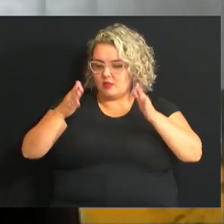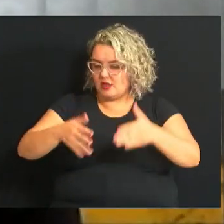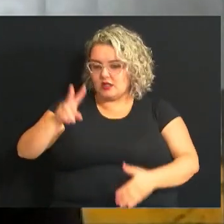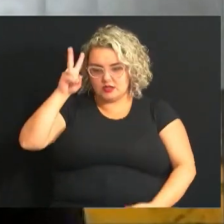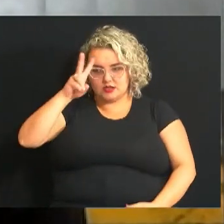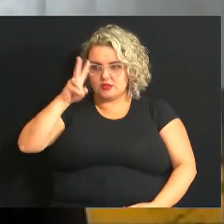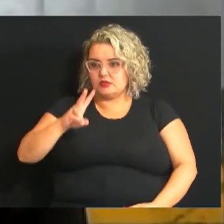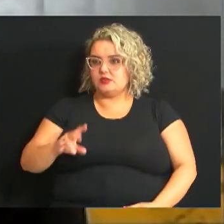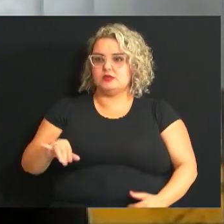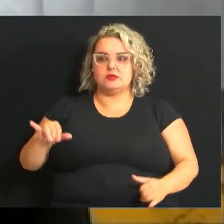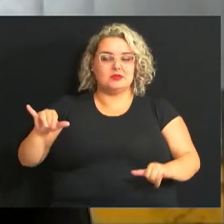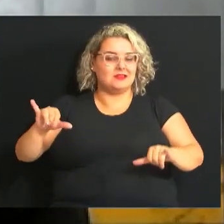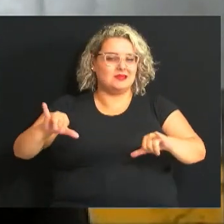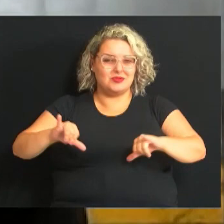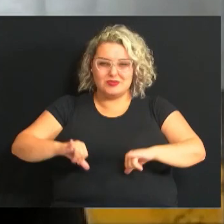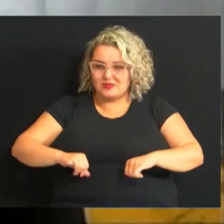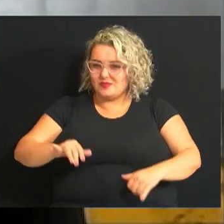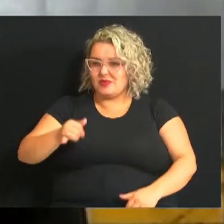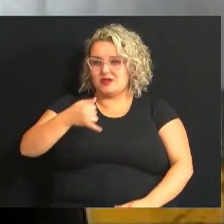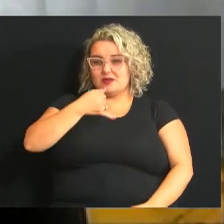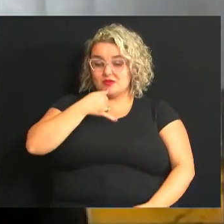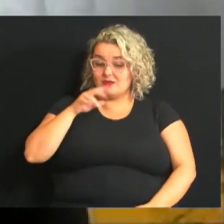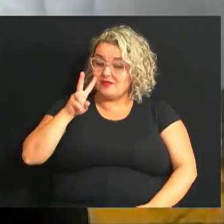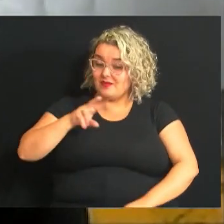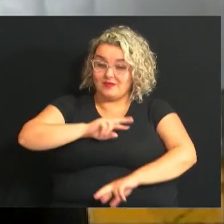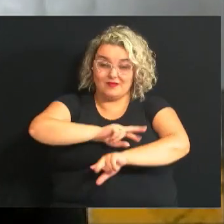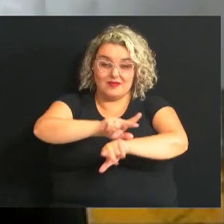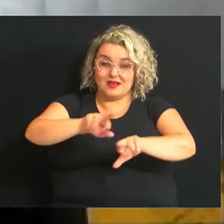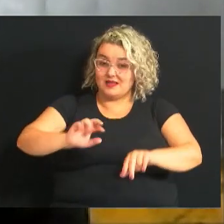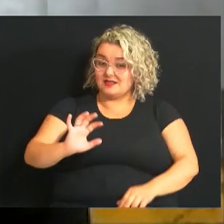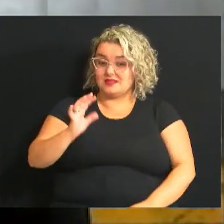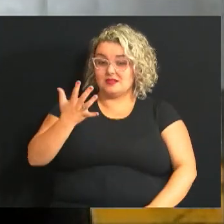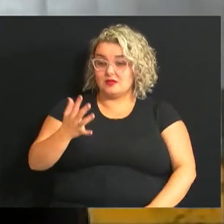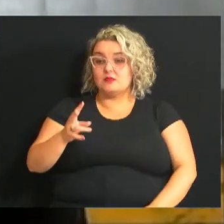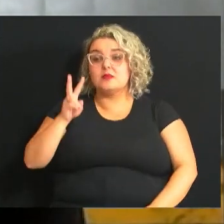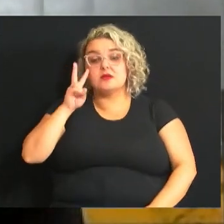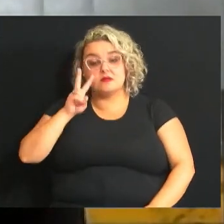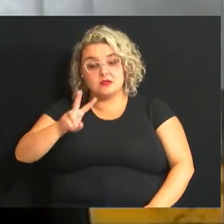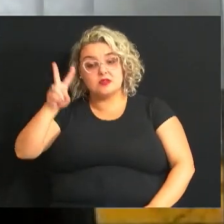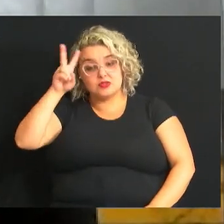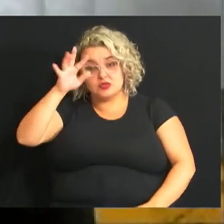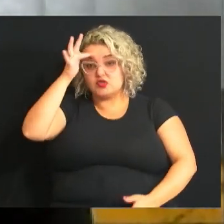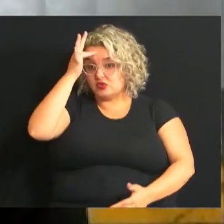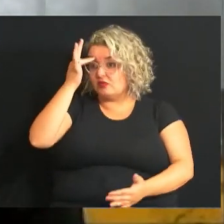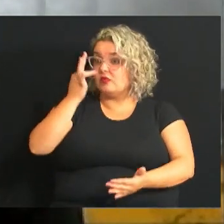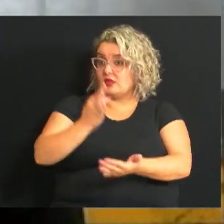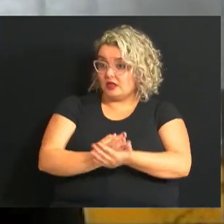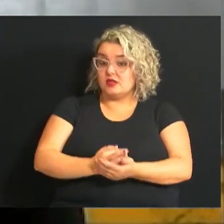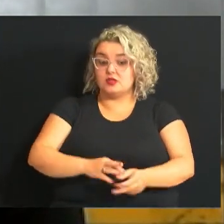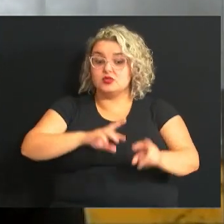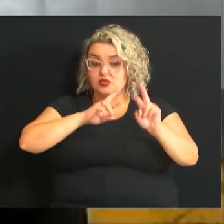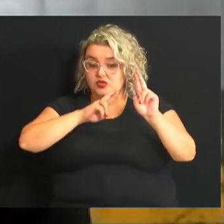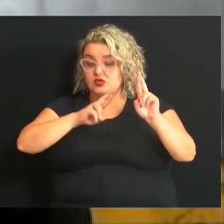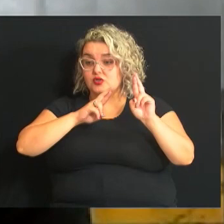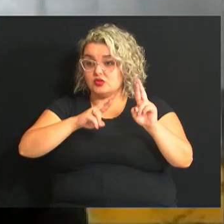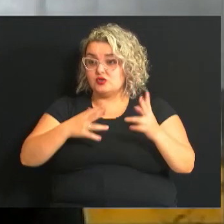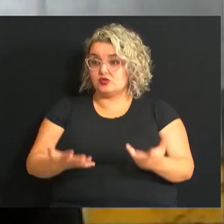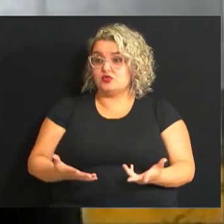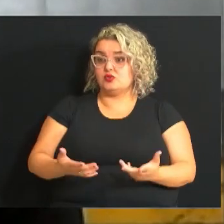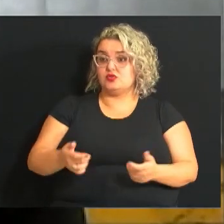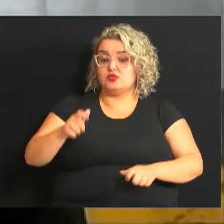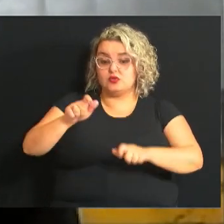muitas ali dentro acontecendo, mas também eu vi muitas histórias de fé, de esperança, de pessoas